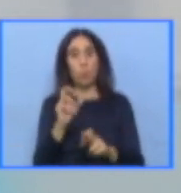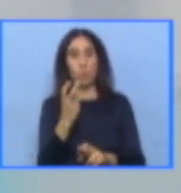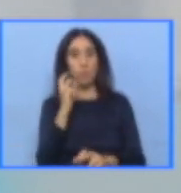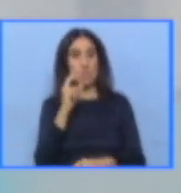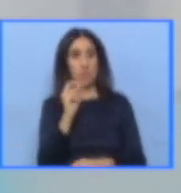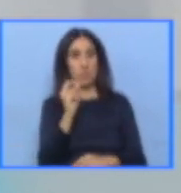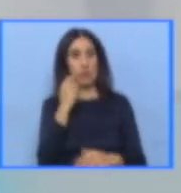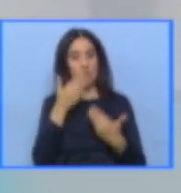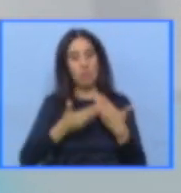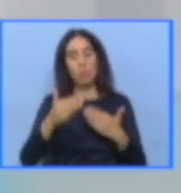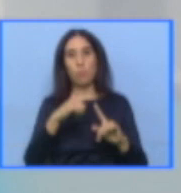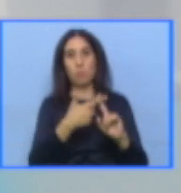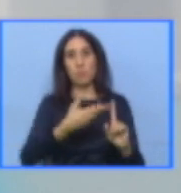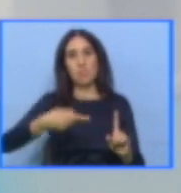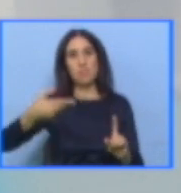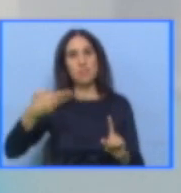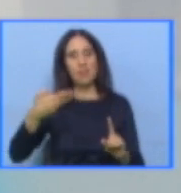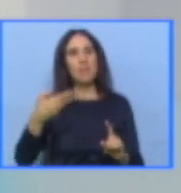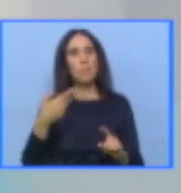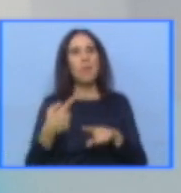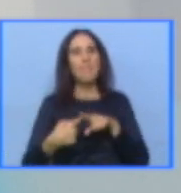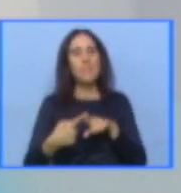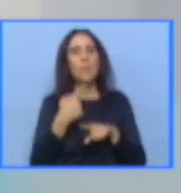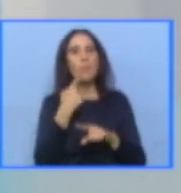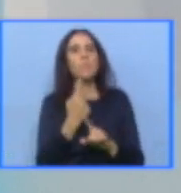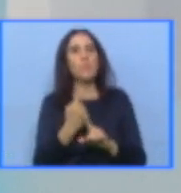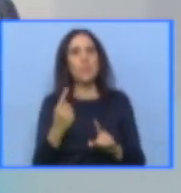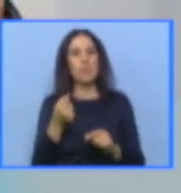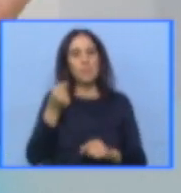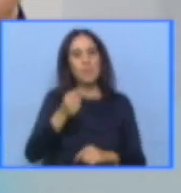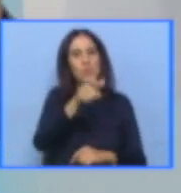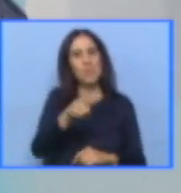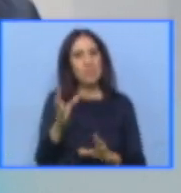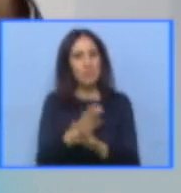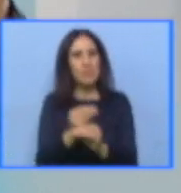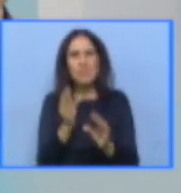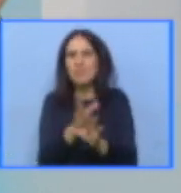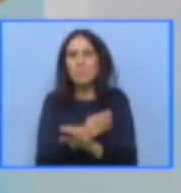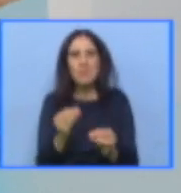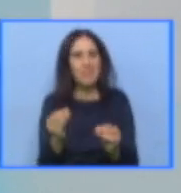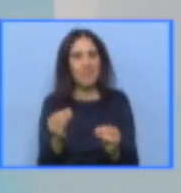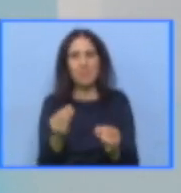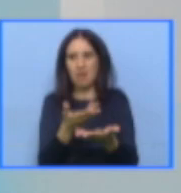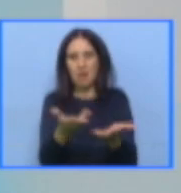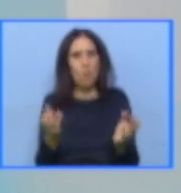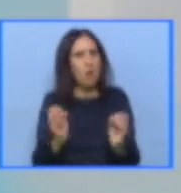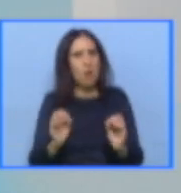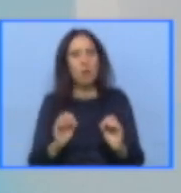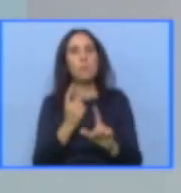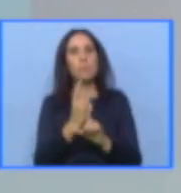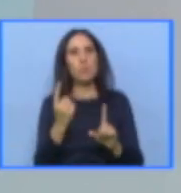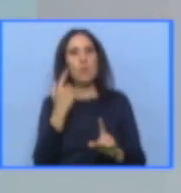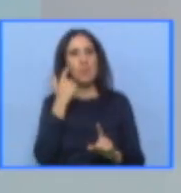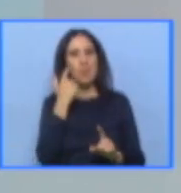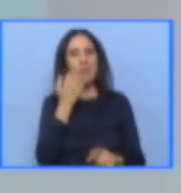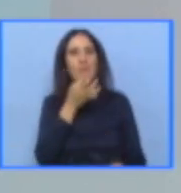outubro de 1917, torna-se muito interessante porque os pastorinhos desaparecem do panorama. Porque a partir dali